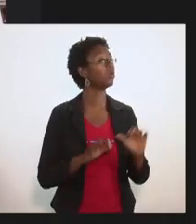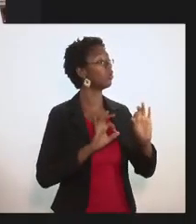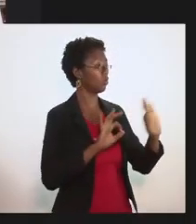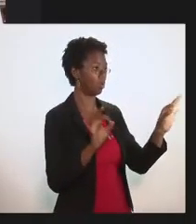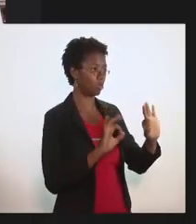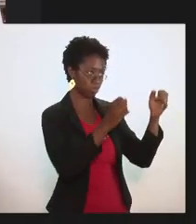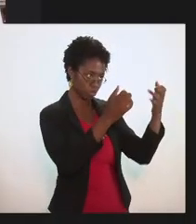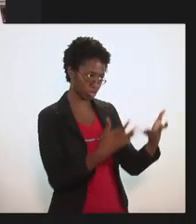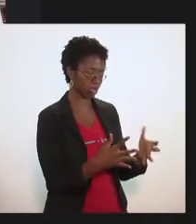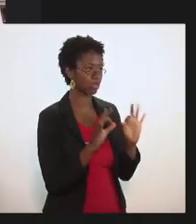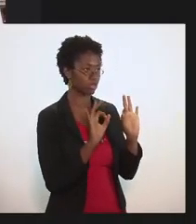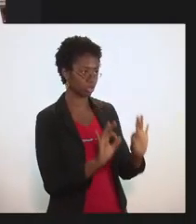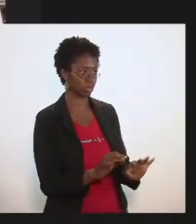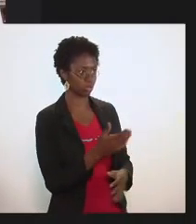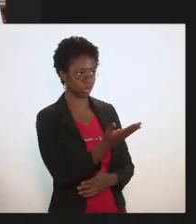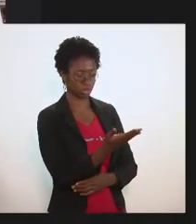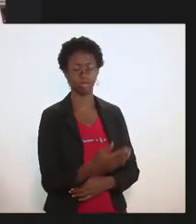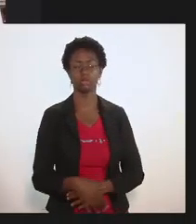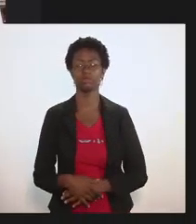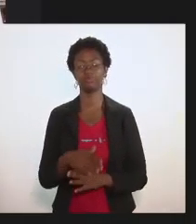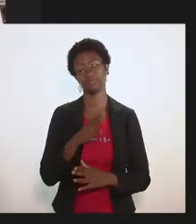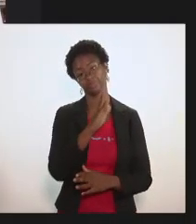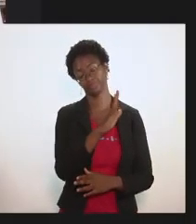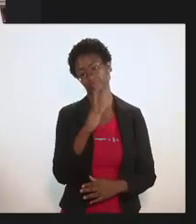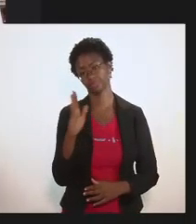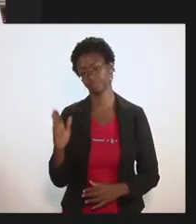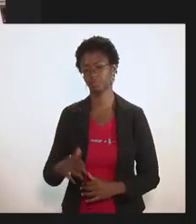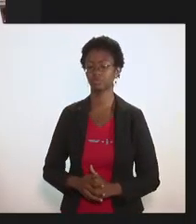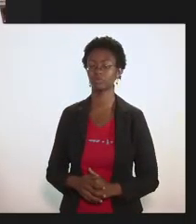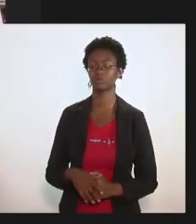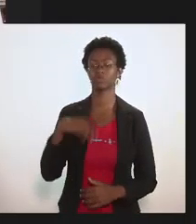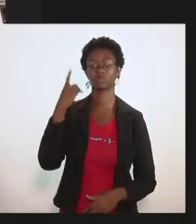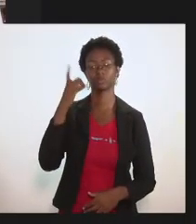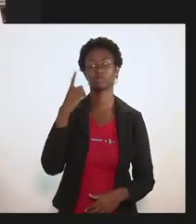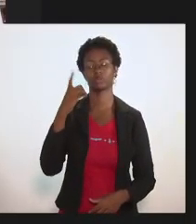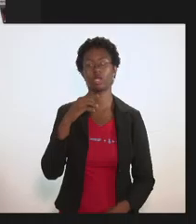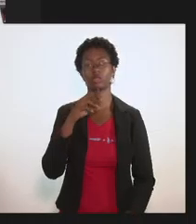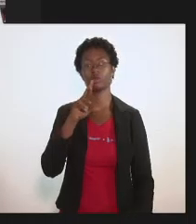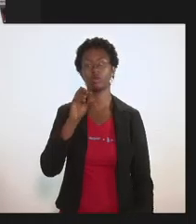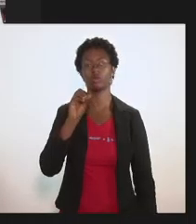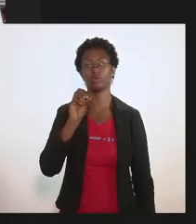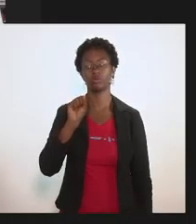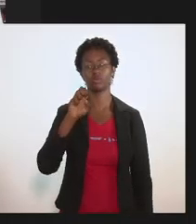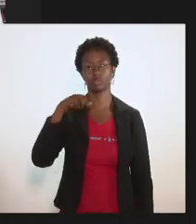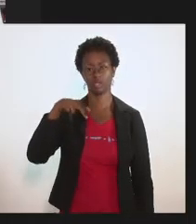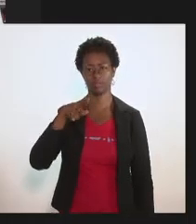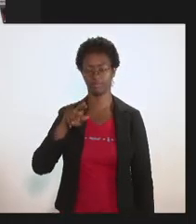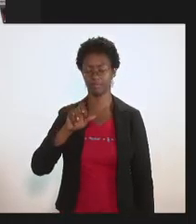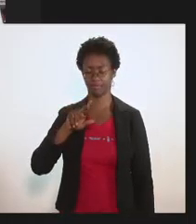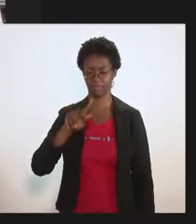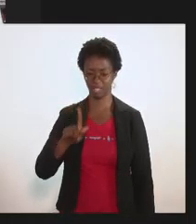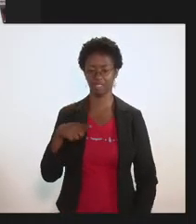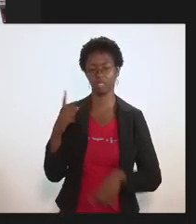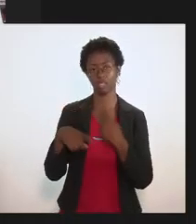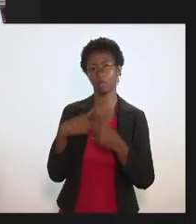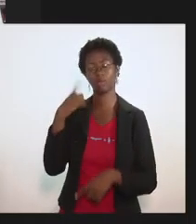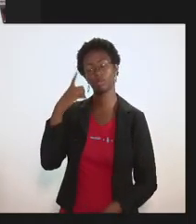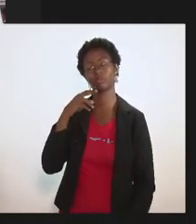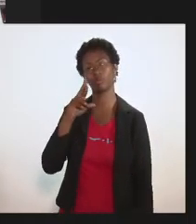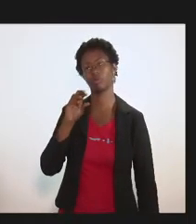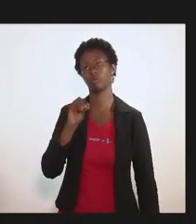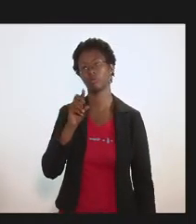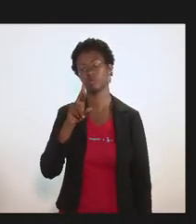quem ultrapassar. Exatamente. Exatamente. Só essa justificativa, porque ninguém está vedando da igreja fazer seu